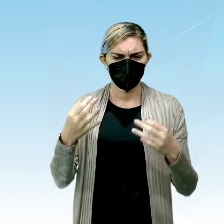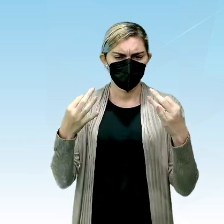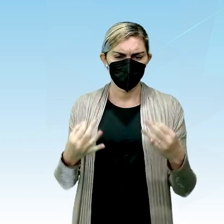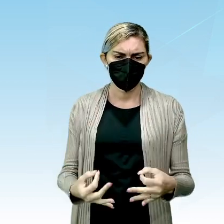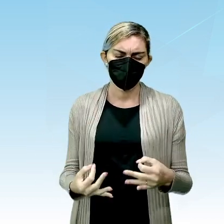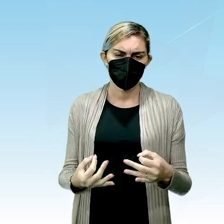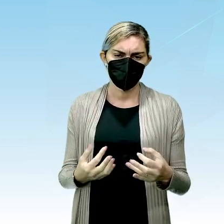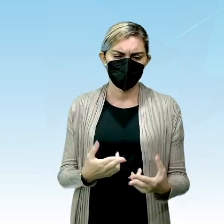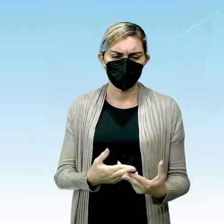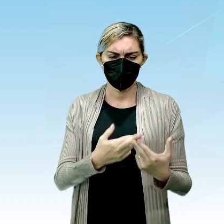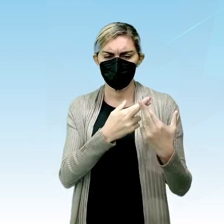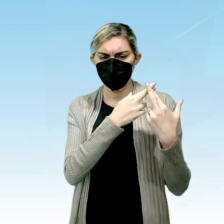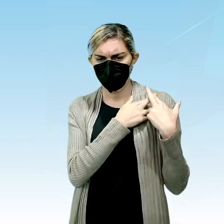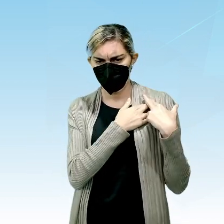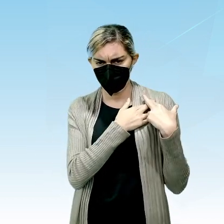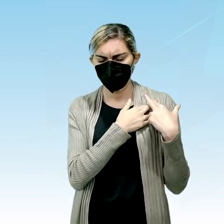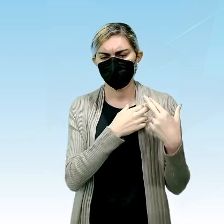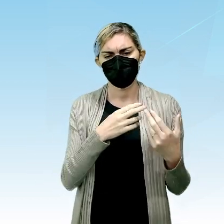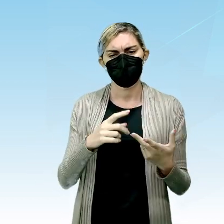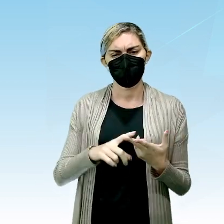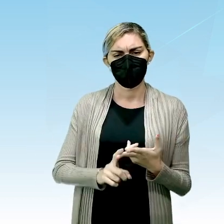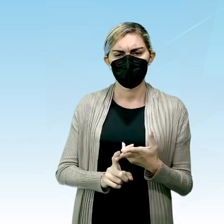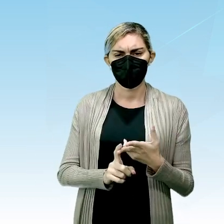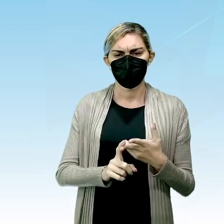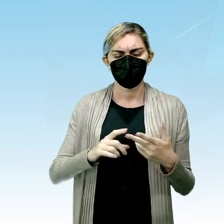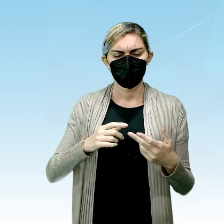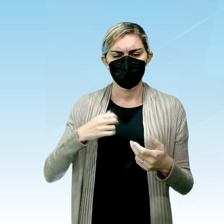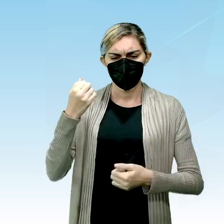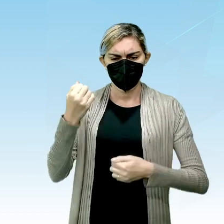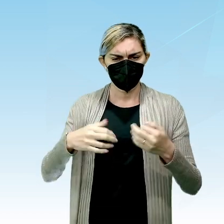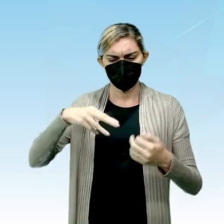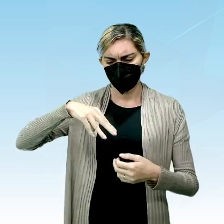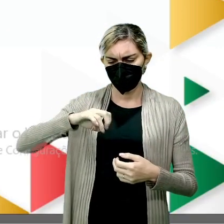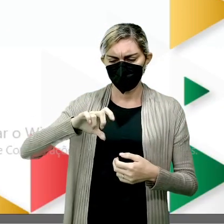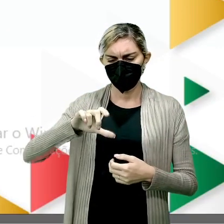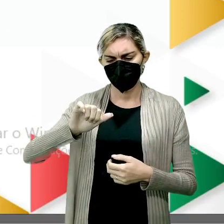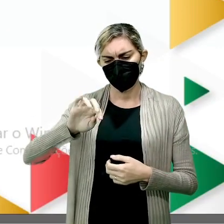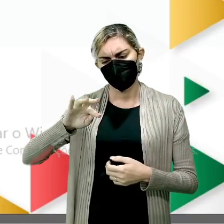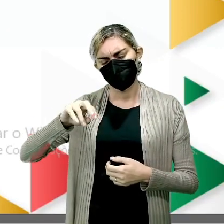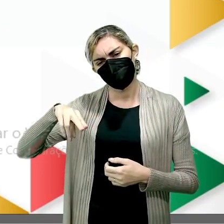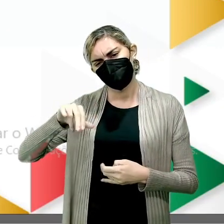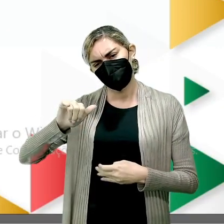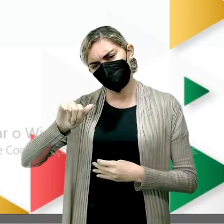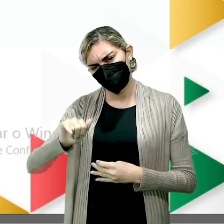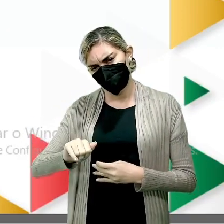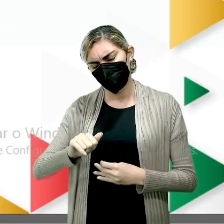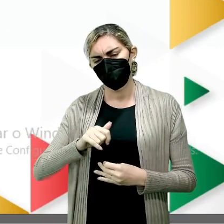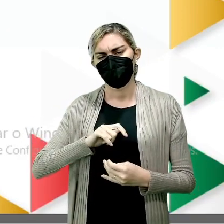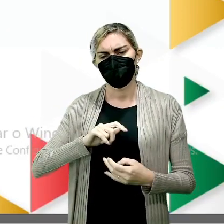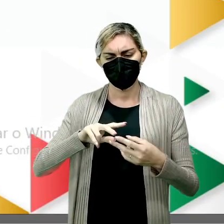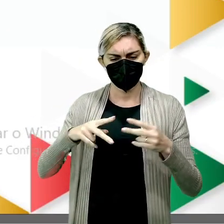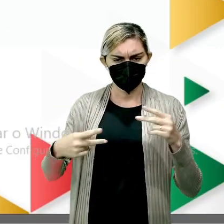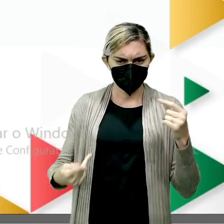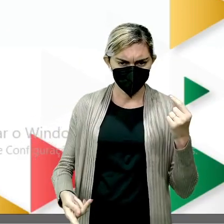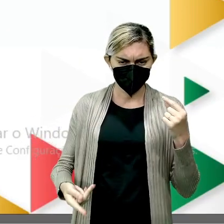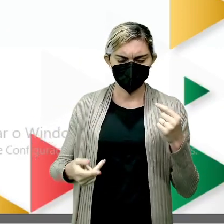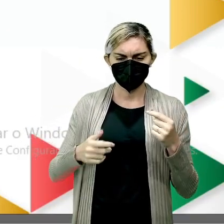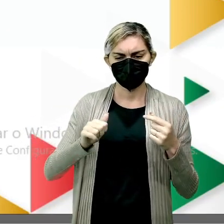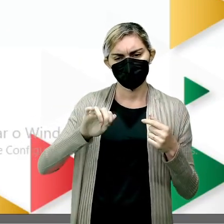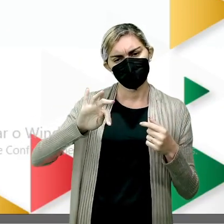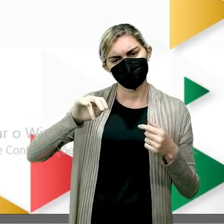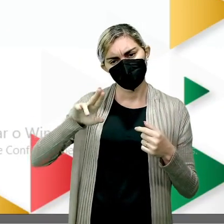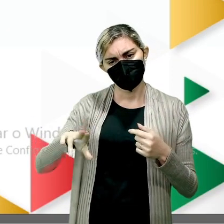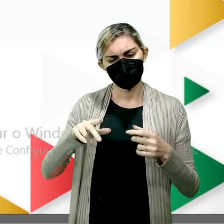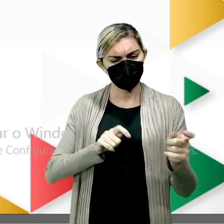justamente responsável pela síntese de melatonina, que é um hormônio que vai justamente atuar